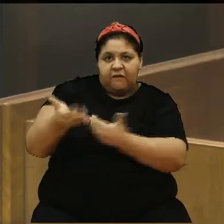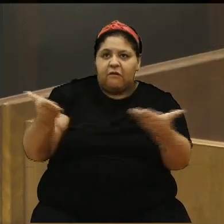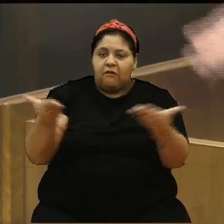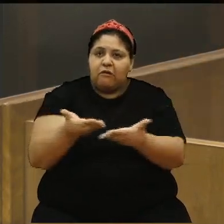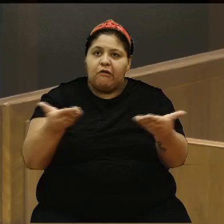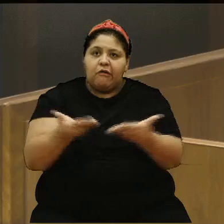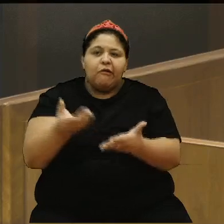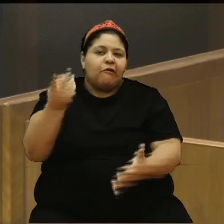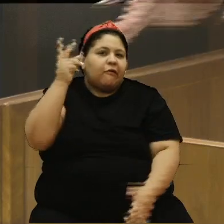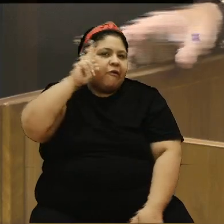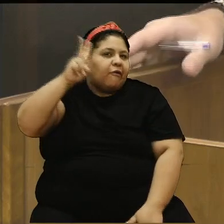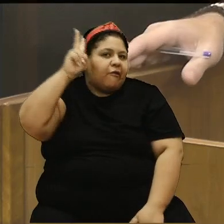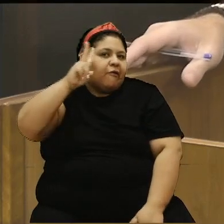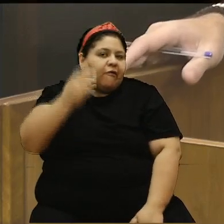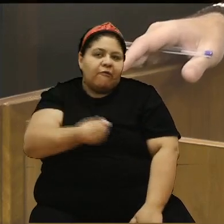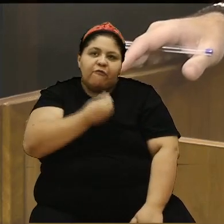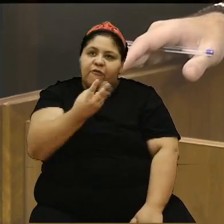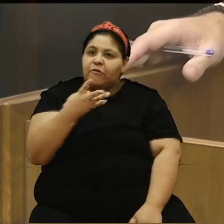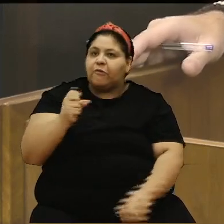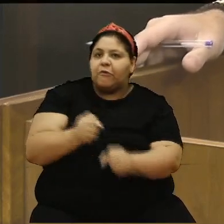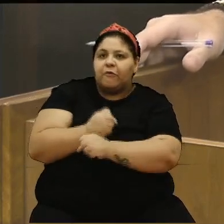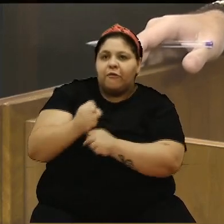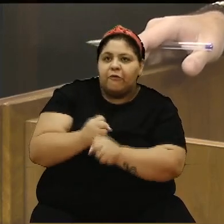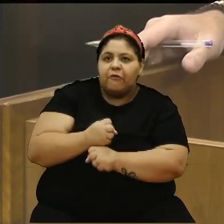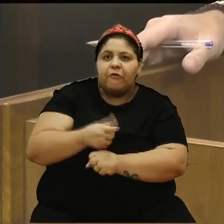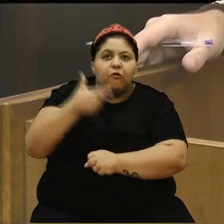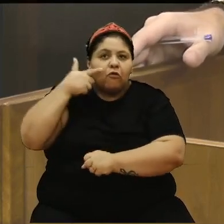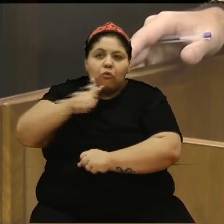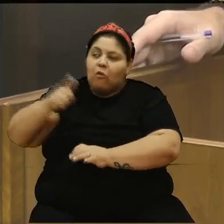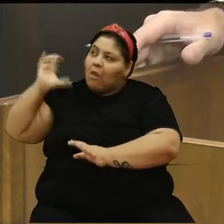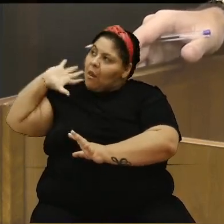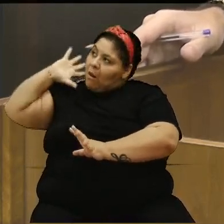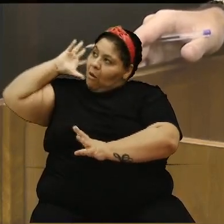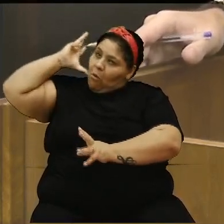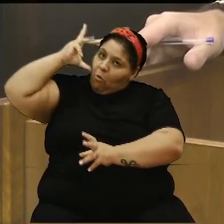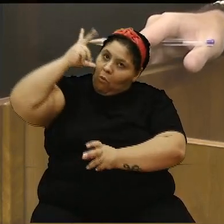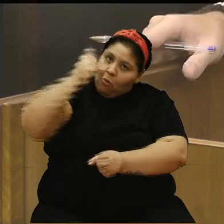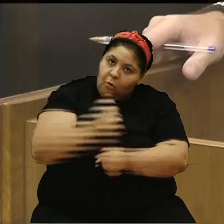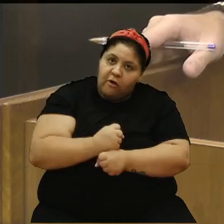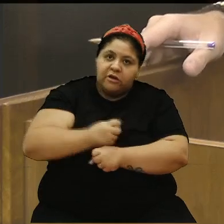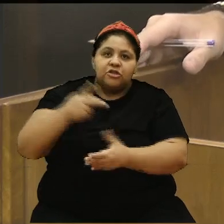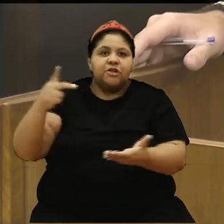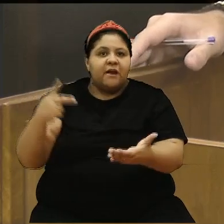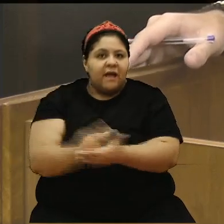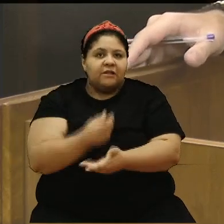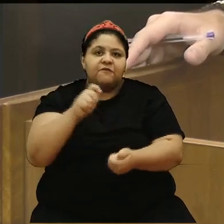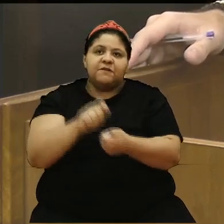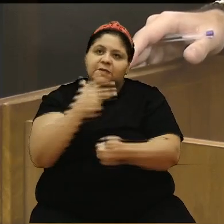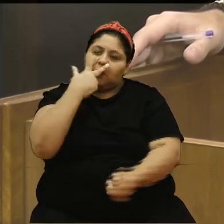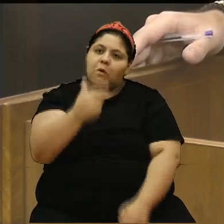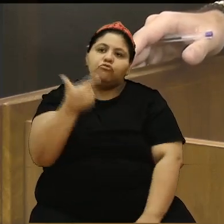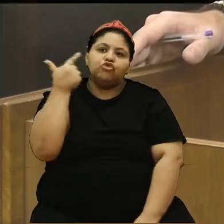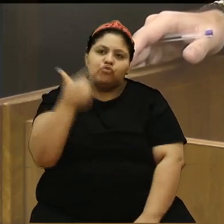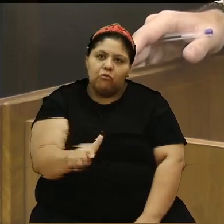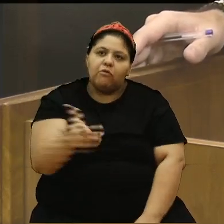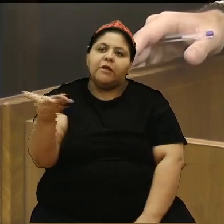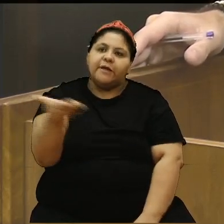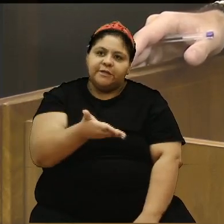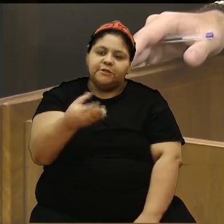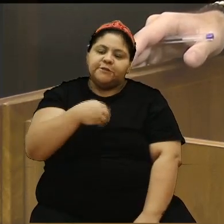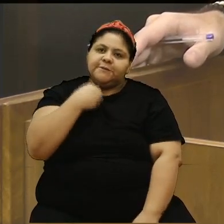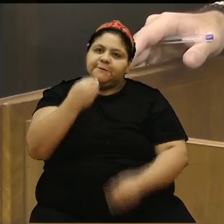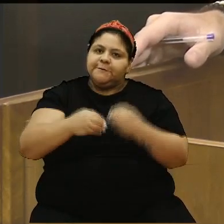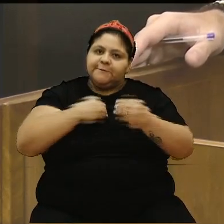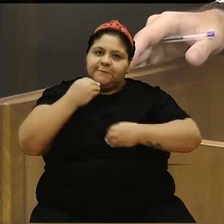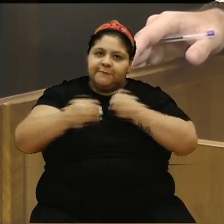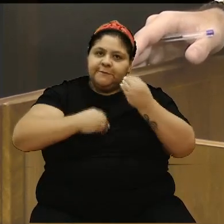vu que a gente está vivendo os 4 anos de governo. E ele conseguiu pegar tudo que tinha de errado e repetir agora, né? E isso a gente vai sentindo o calor